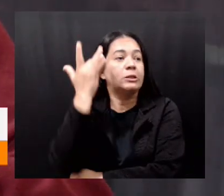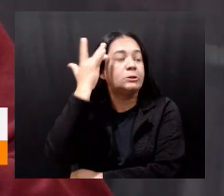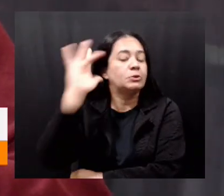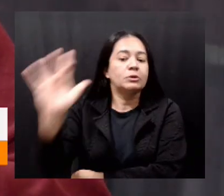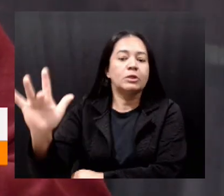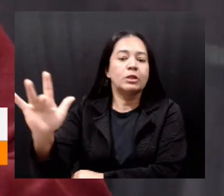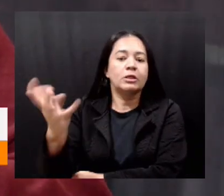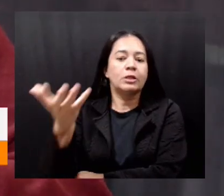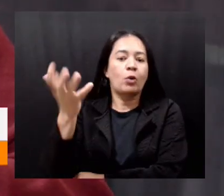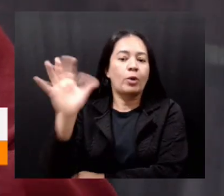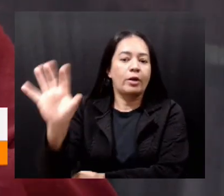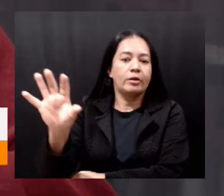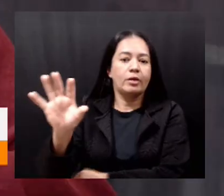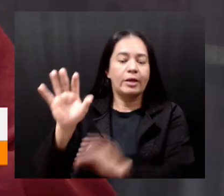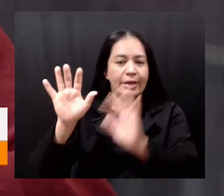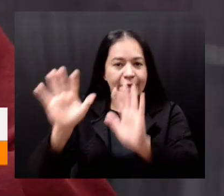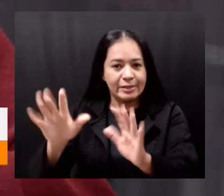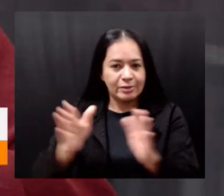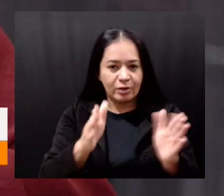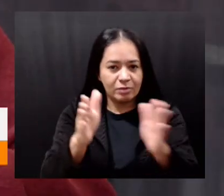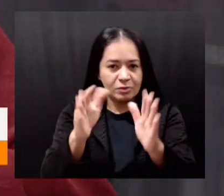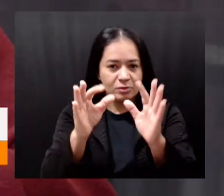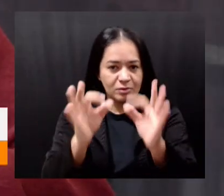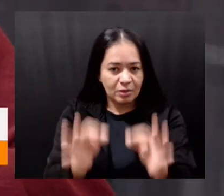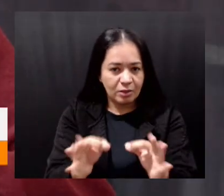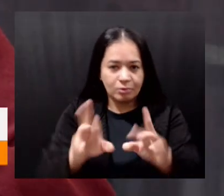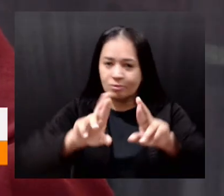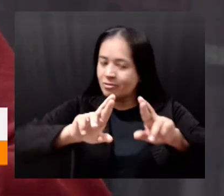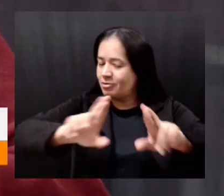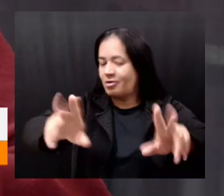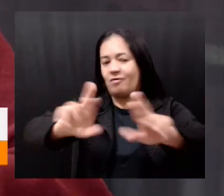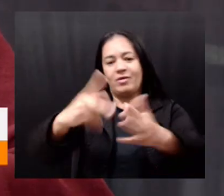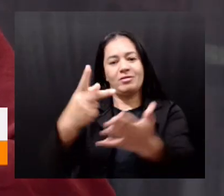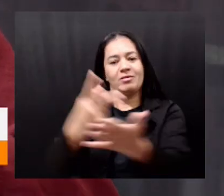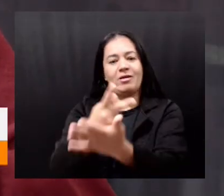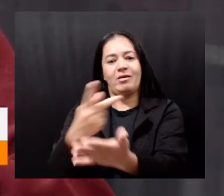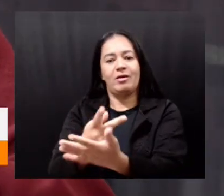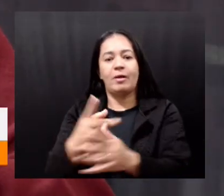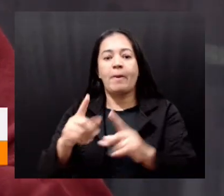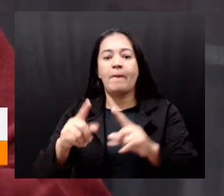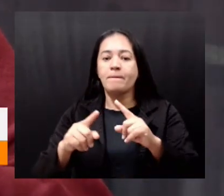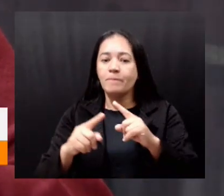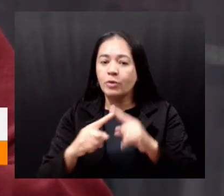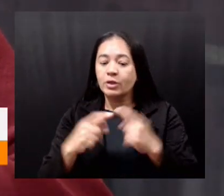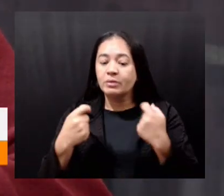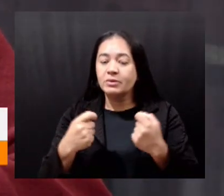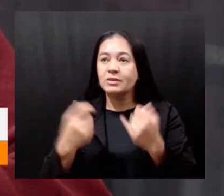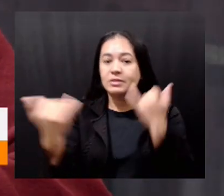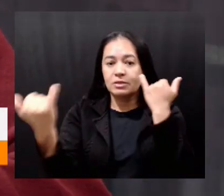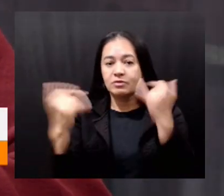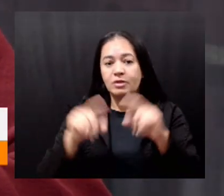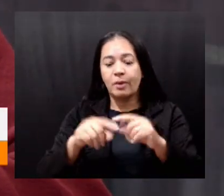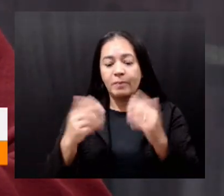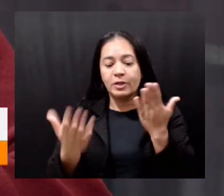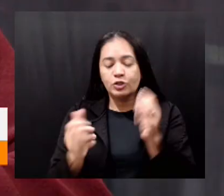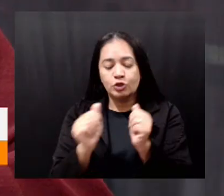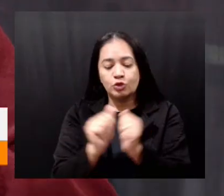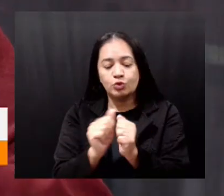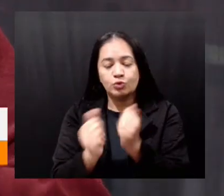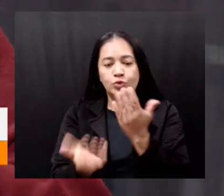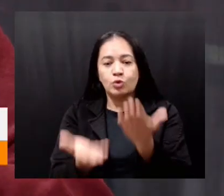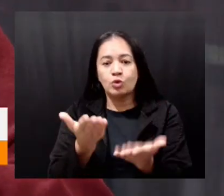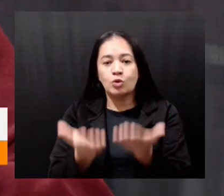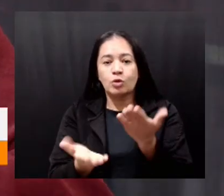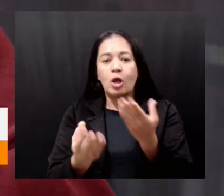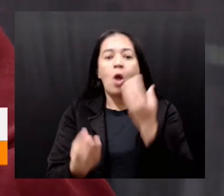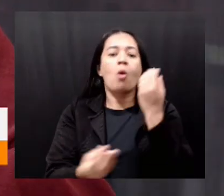não é o caminho, né? Não é o melhor caminho. Acho que o caminho é a busca do equilíbrio. Como que a gente pode buscar esse equilíbrio, né?